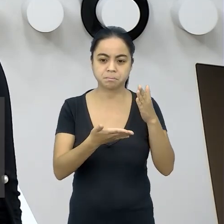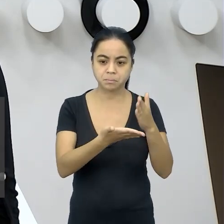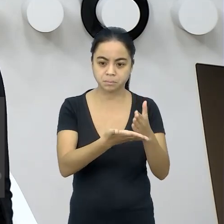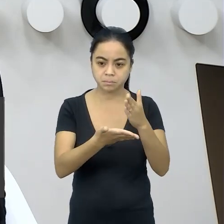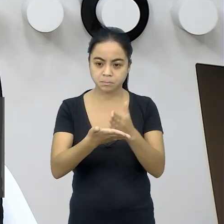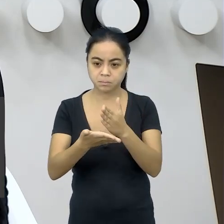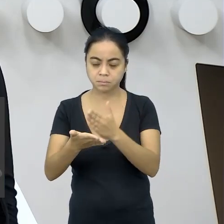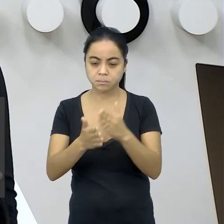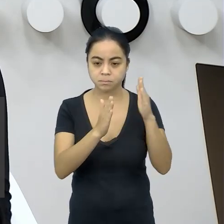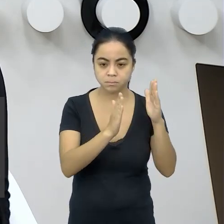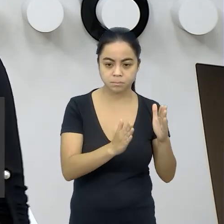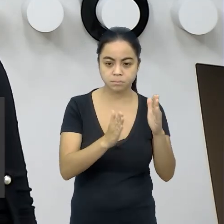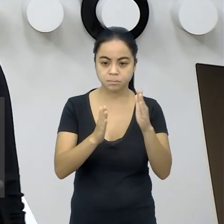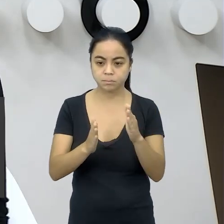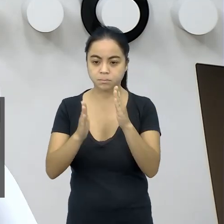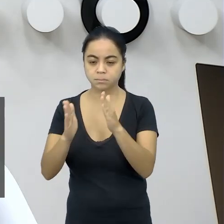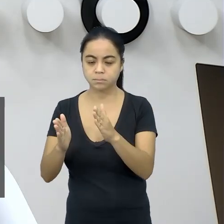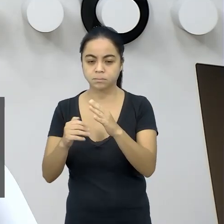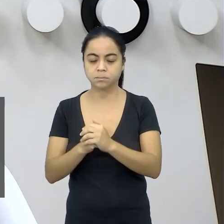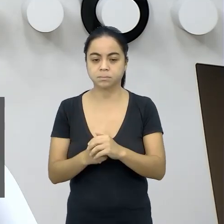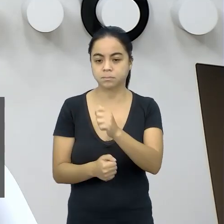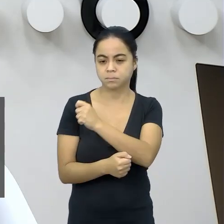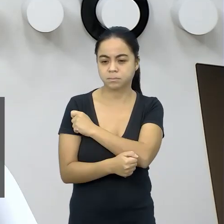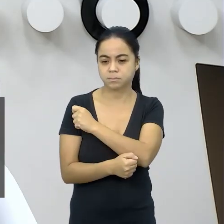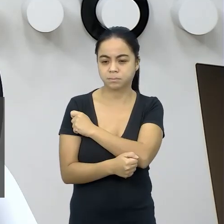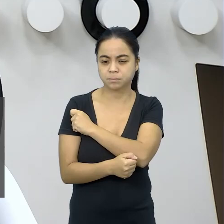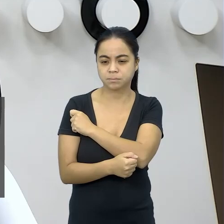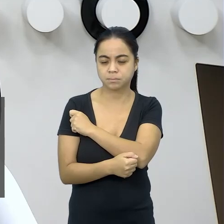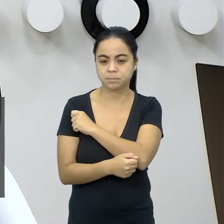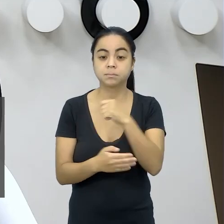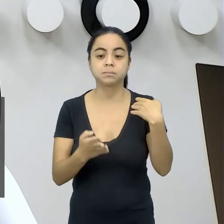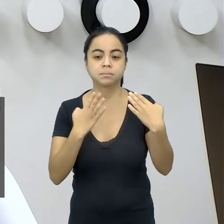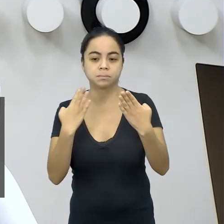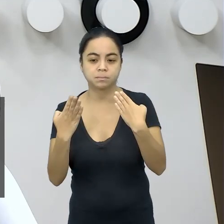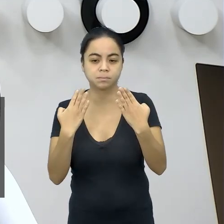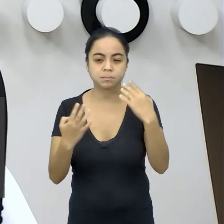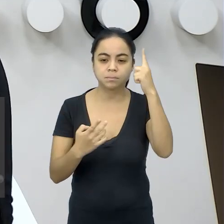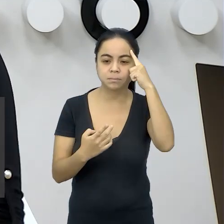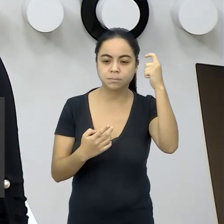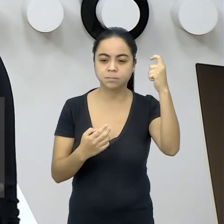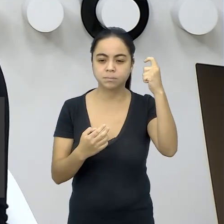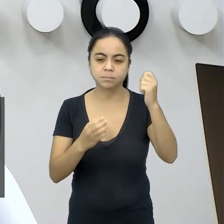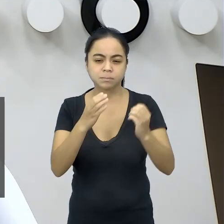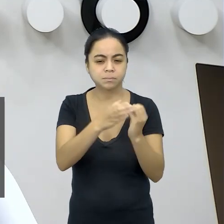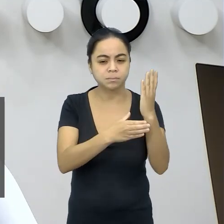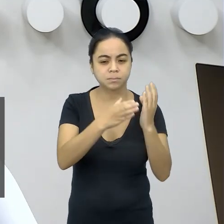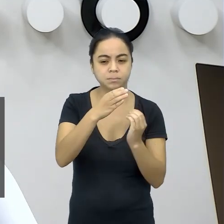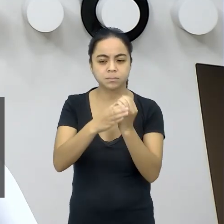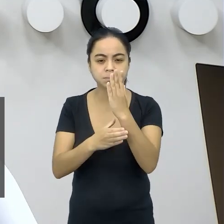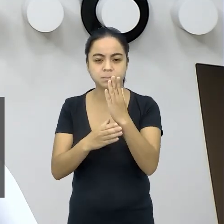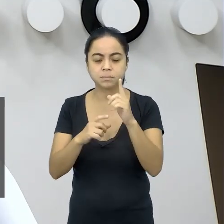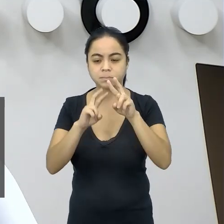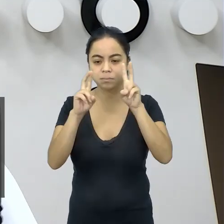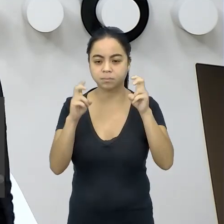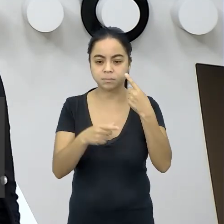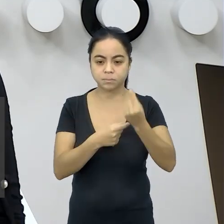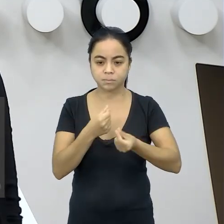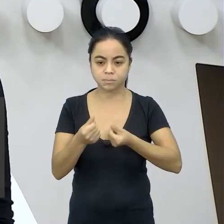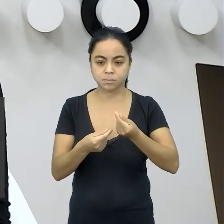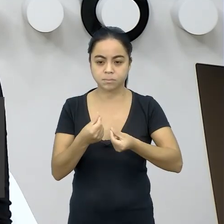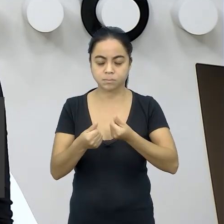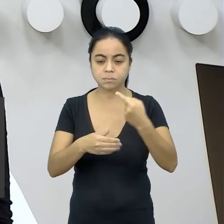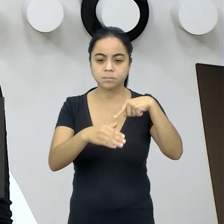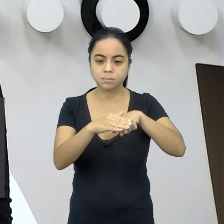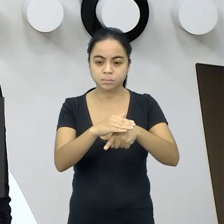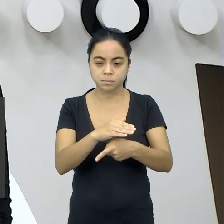né? Onde os estudantes contemplam a expressão, né? Discutem as ideias que surgirem, né, sobre o dinheiro e aprofundam